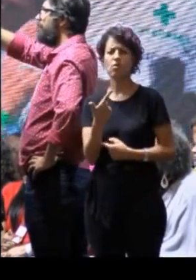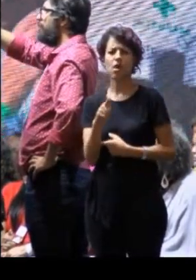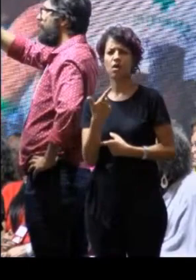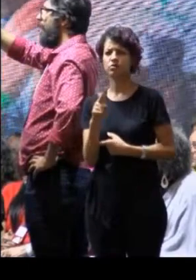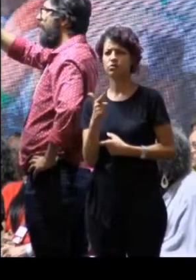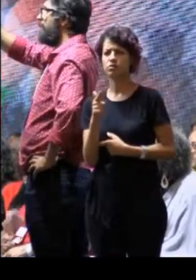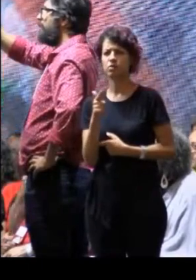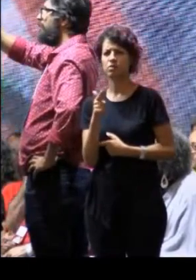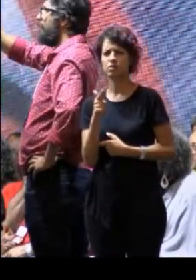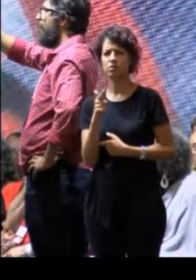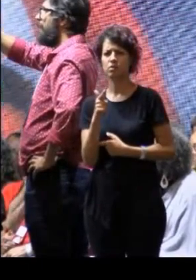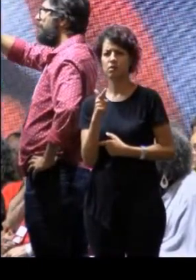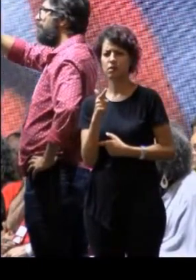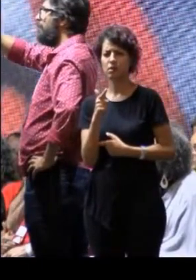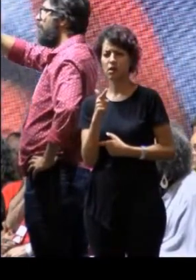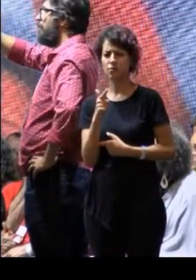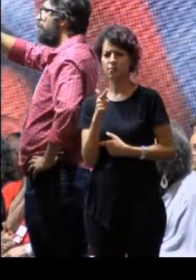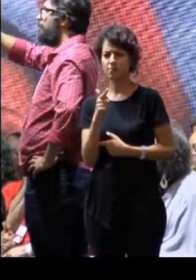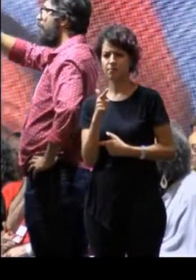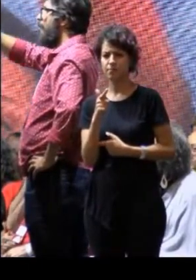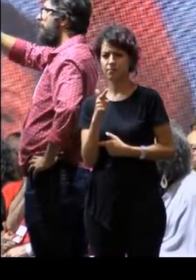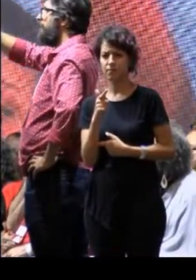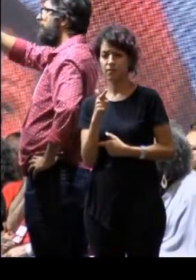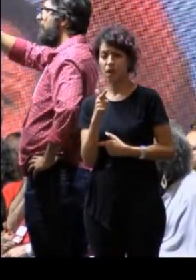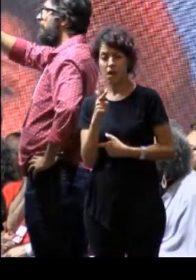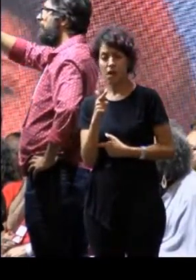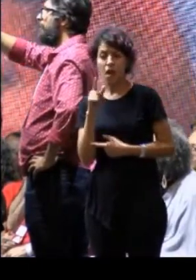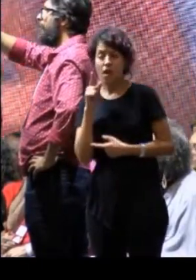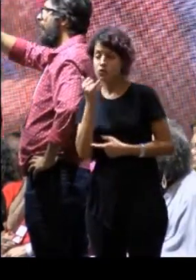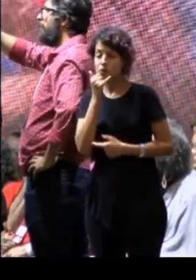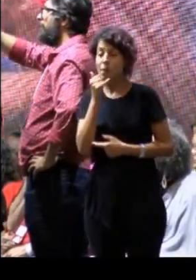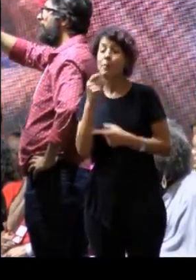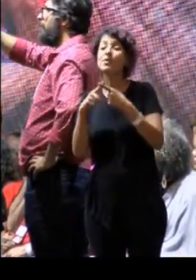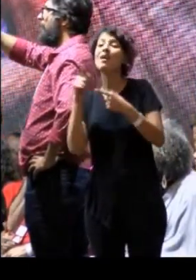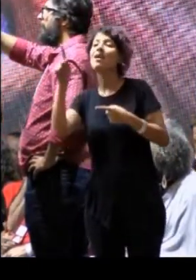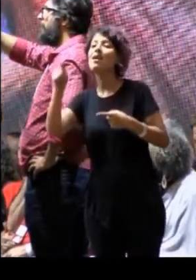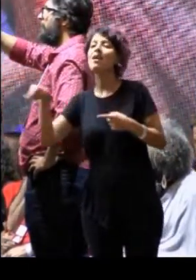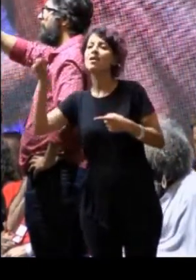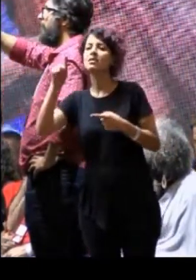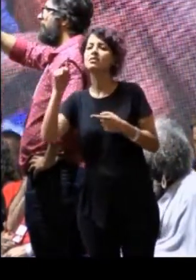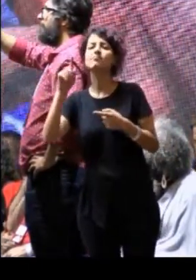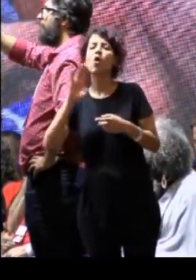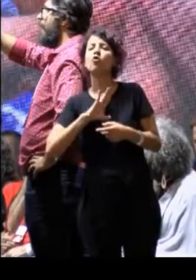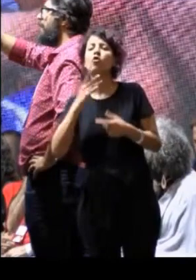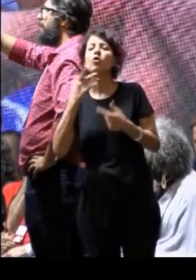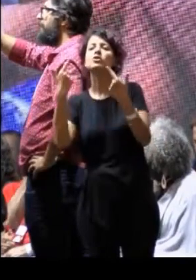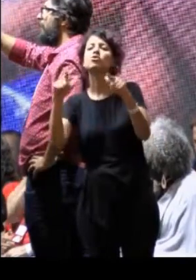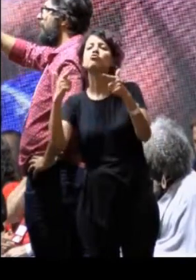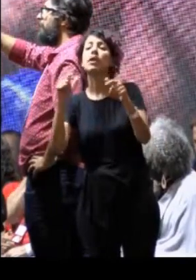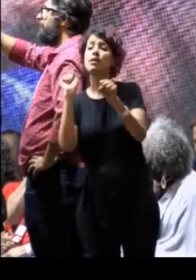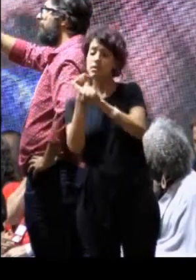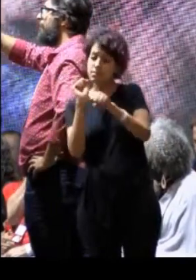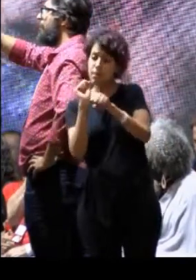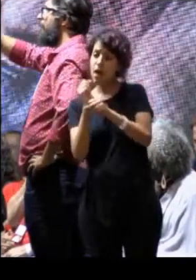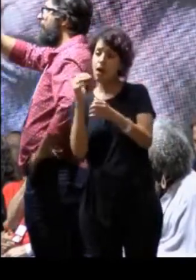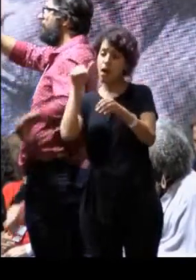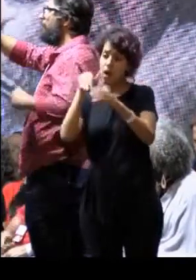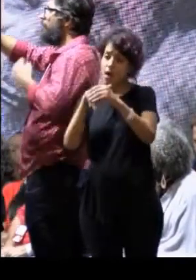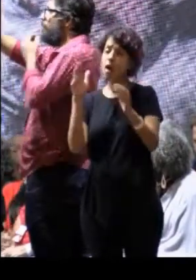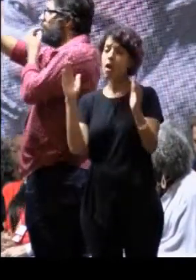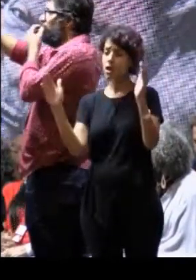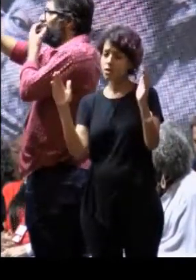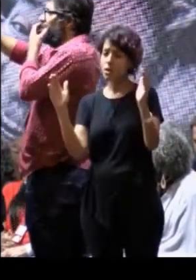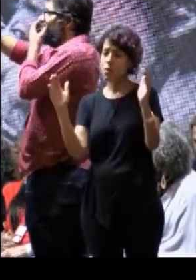derrotar o Lula no processo eleitoral. Porque poderiam me derrotar e ele sabe que quando eu